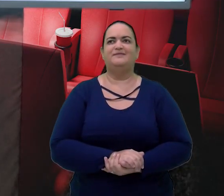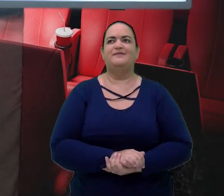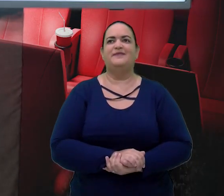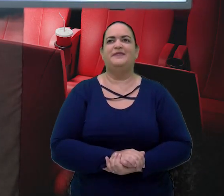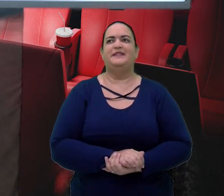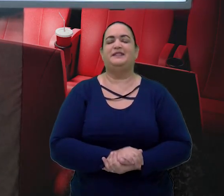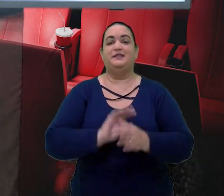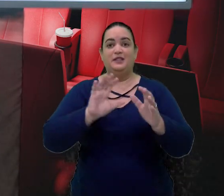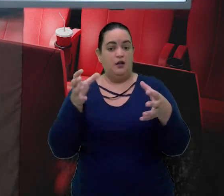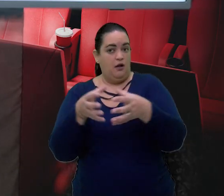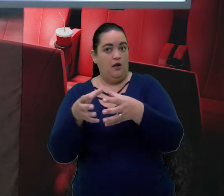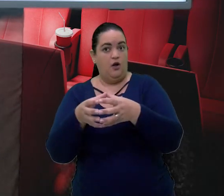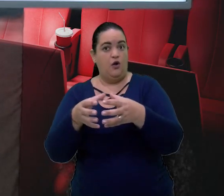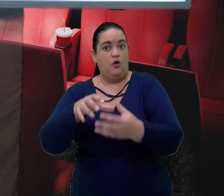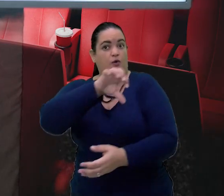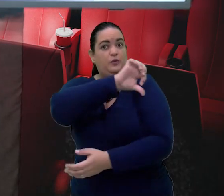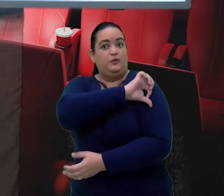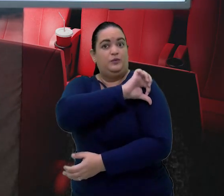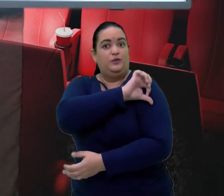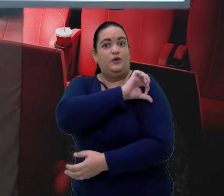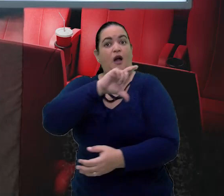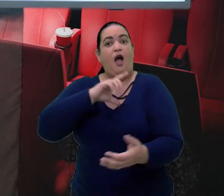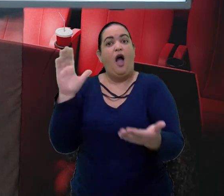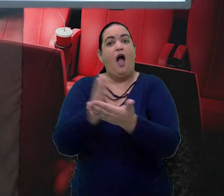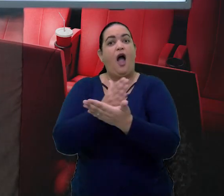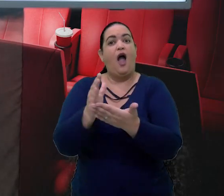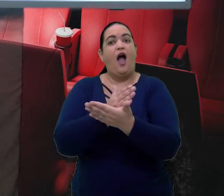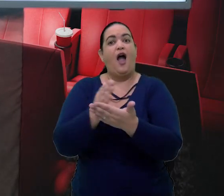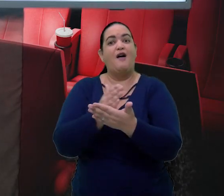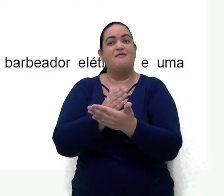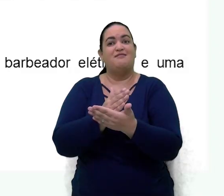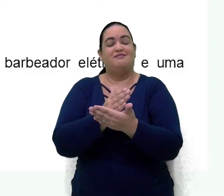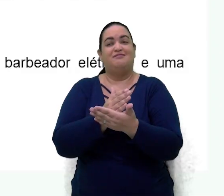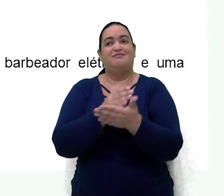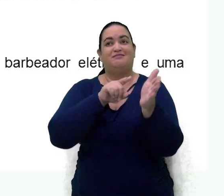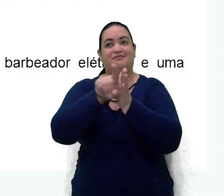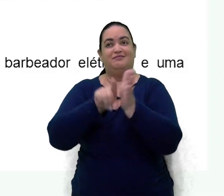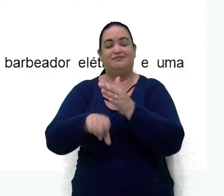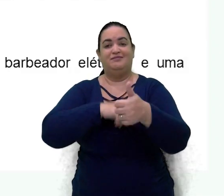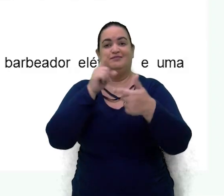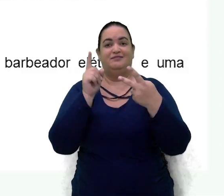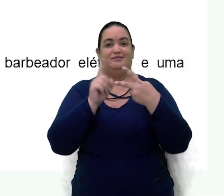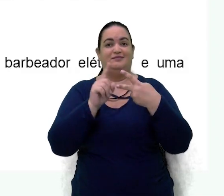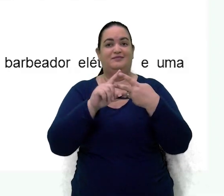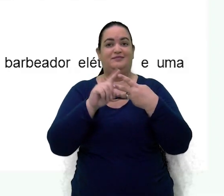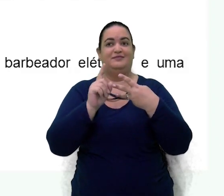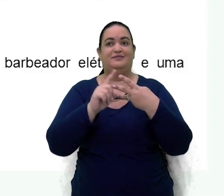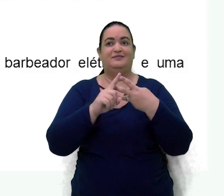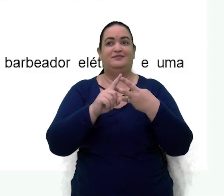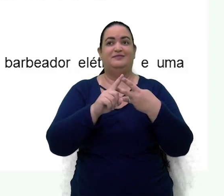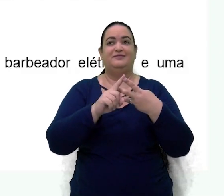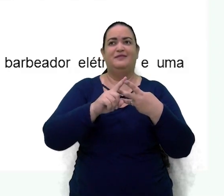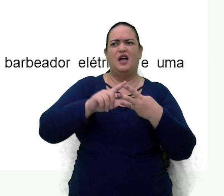Para o 9º ano, também trouxemos algumas questões. E a primeira questão é, analisando o filme O